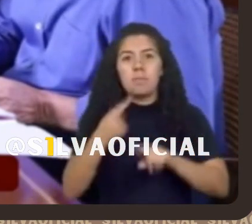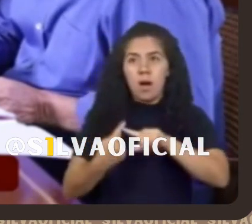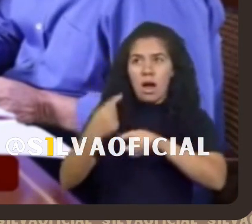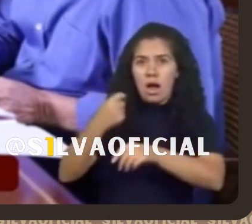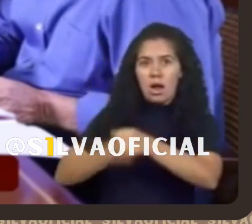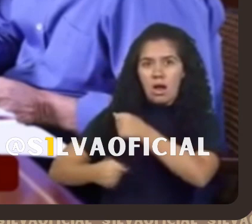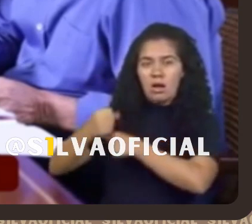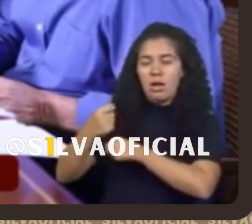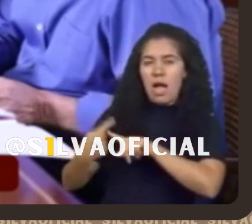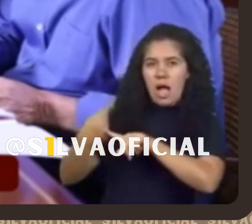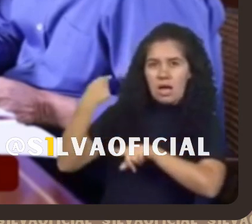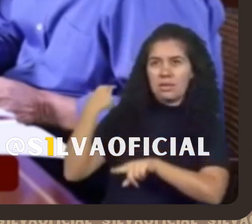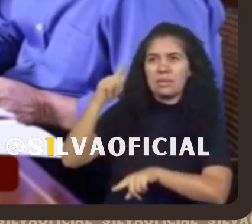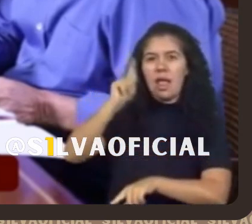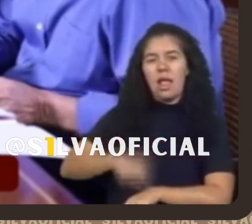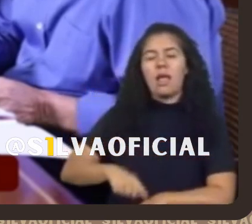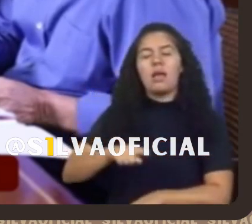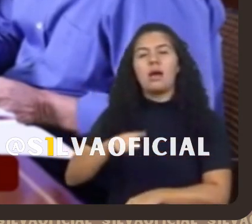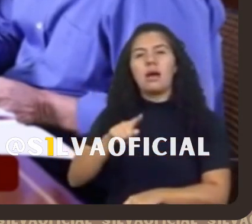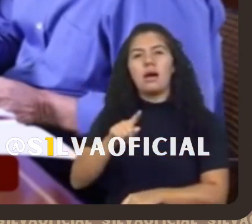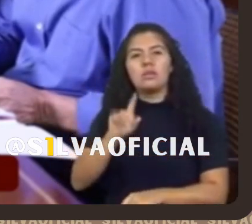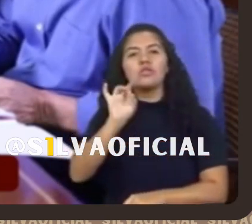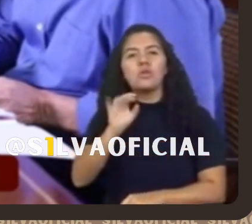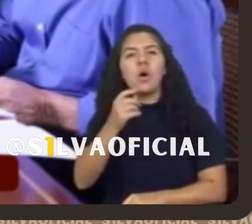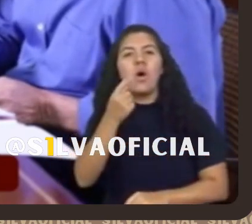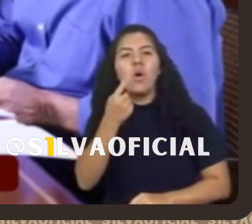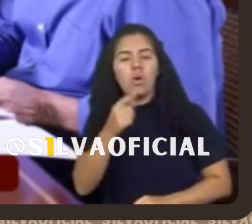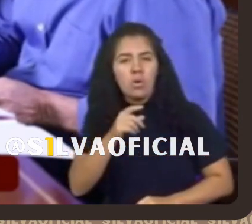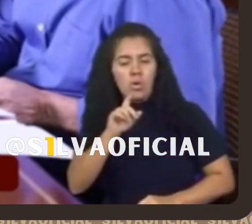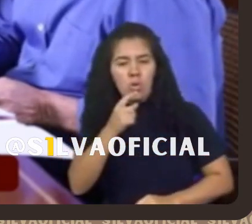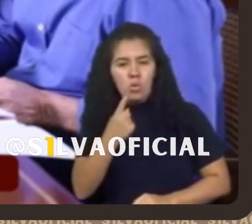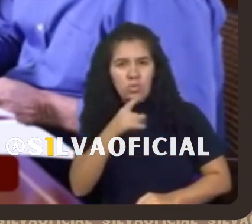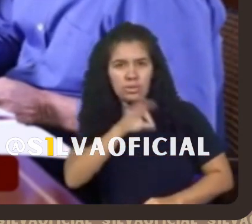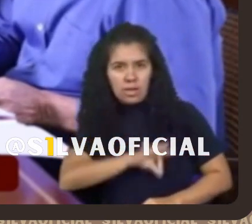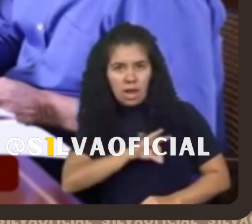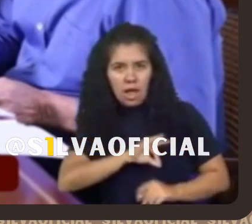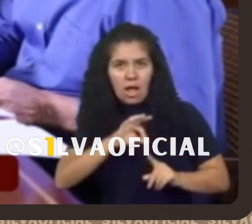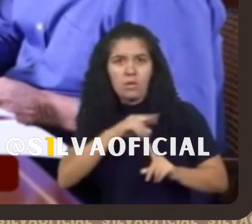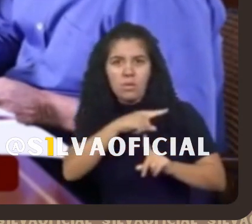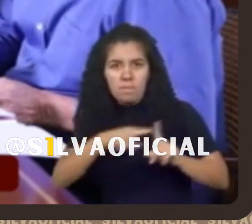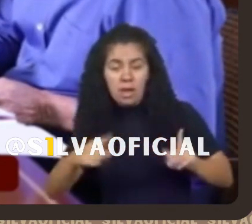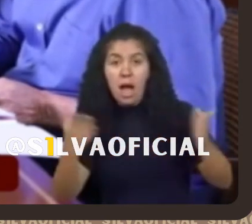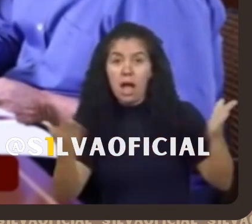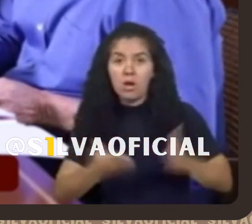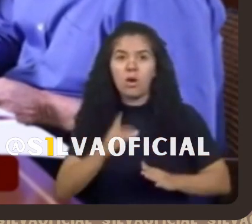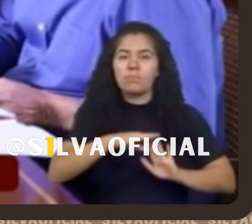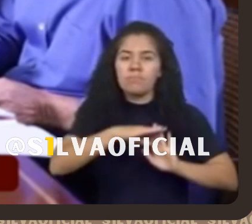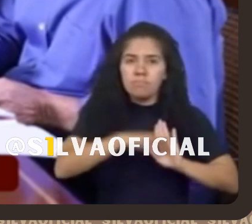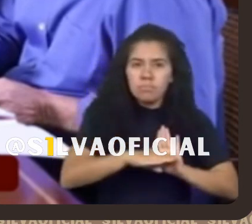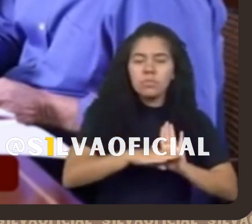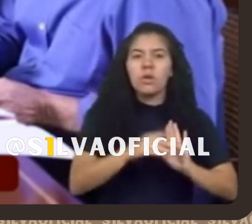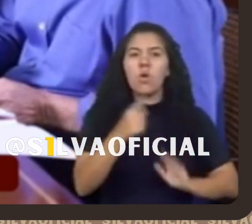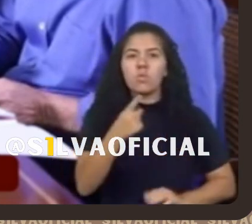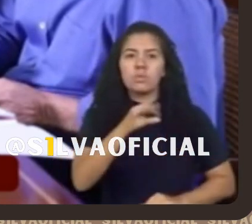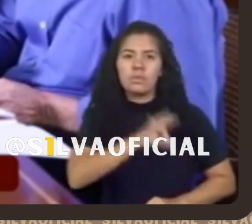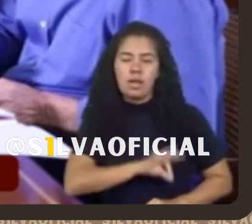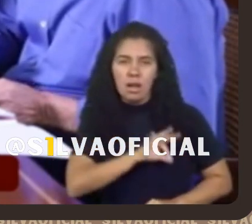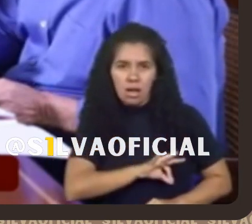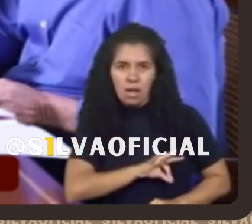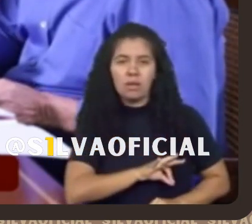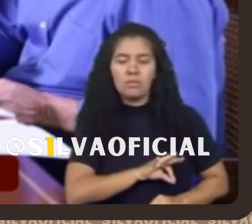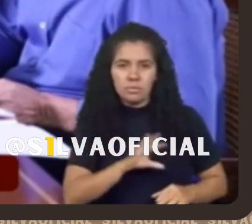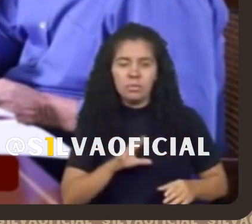Eh também eh O O cotista ele entra na na na na seleção geral